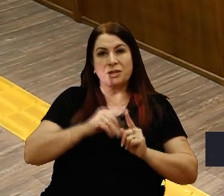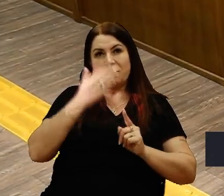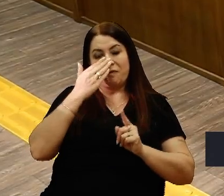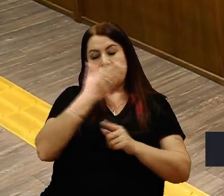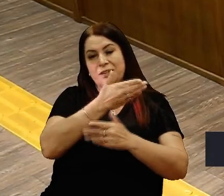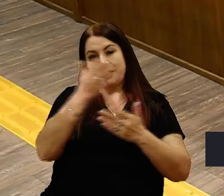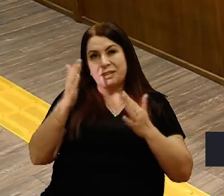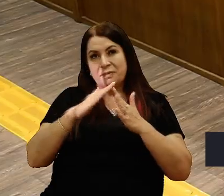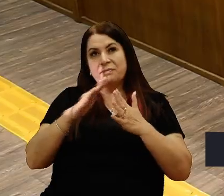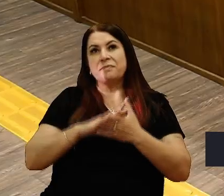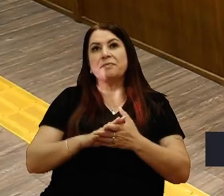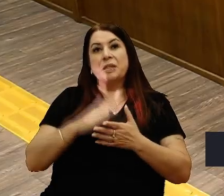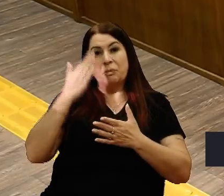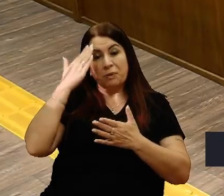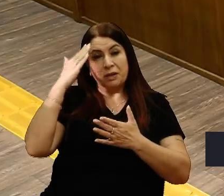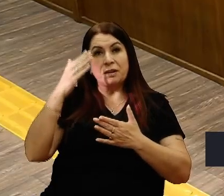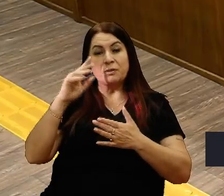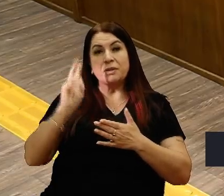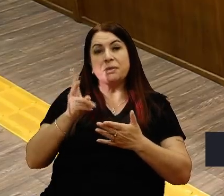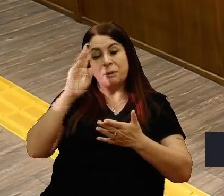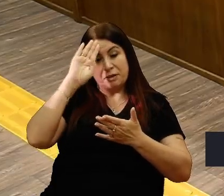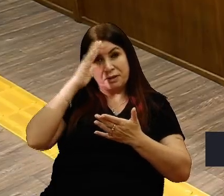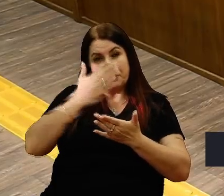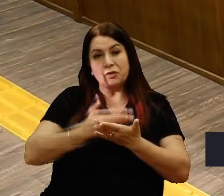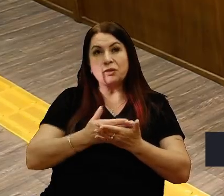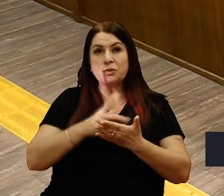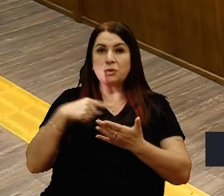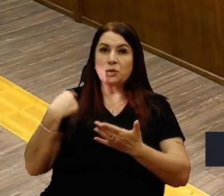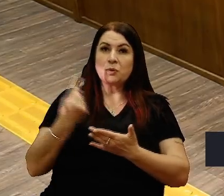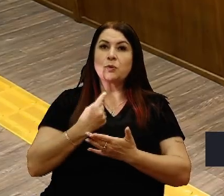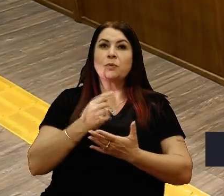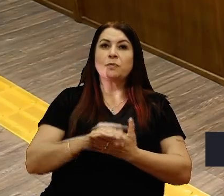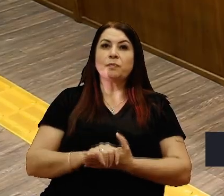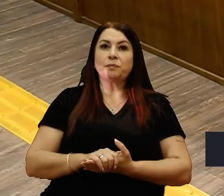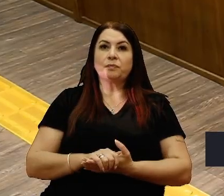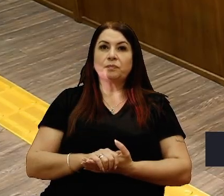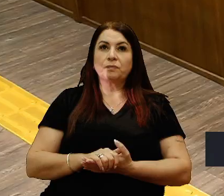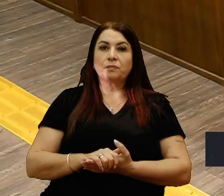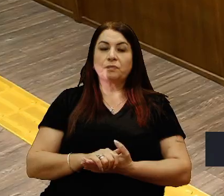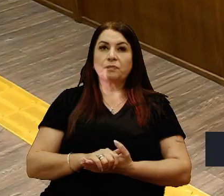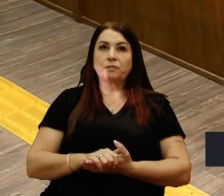Obrigado, vereadora Andressa. Eu sempre acredito que a gente